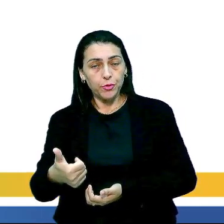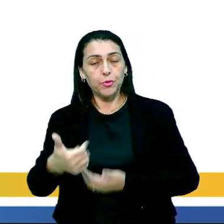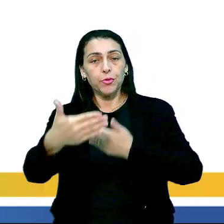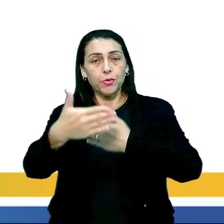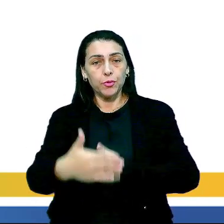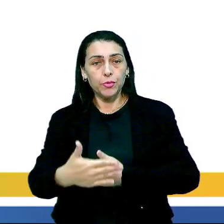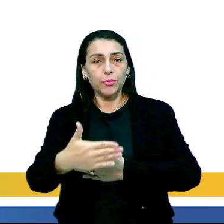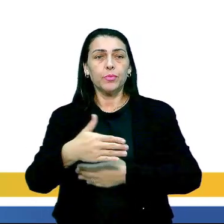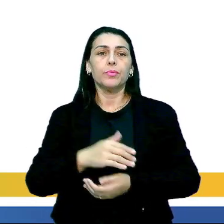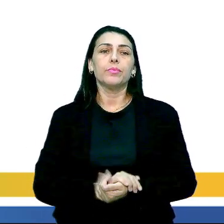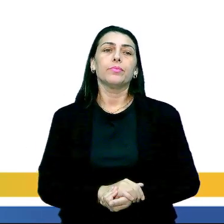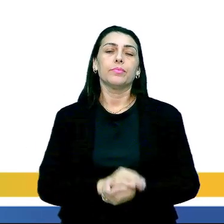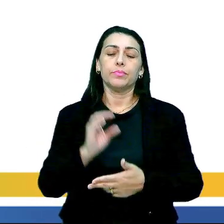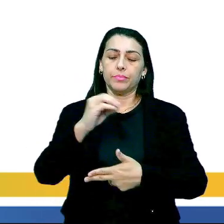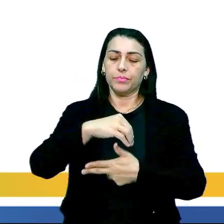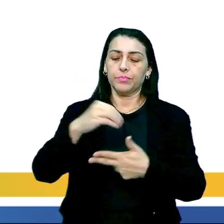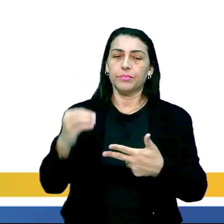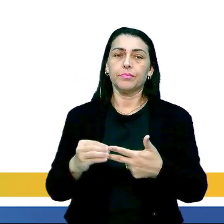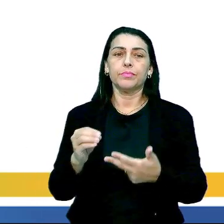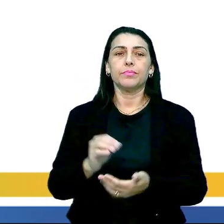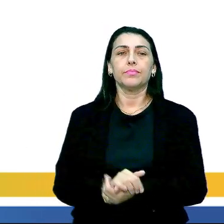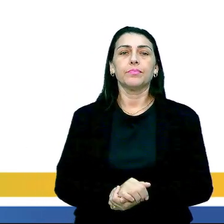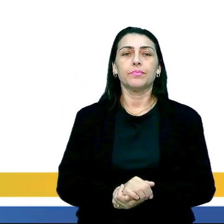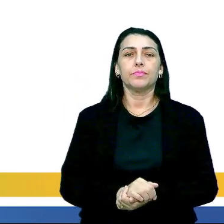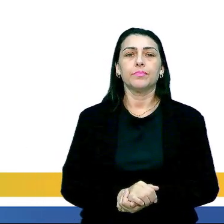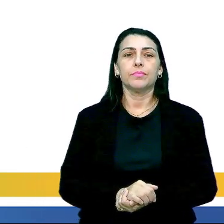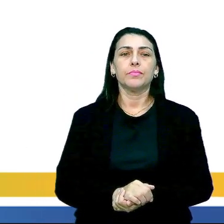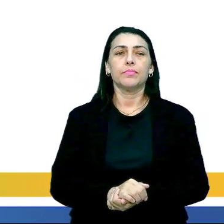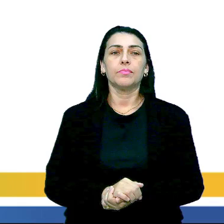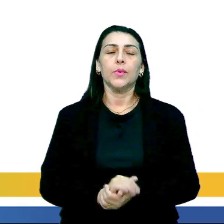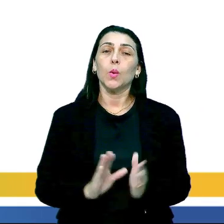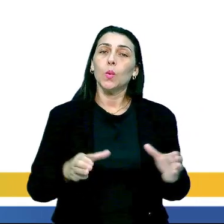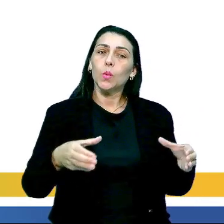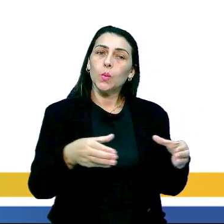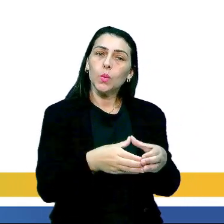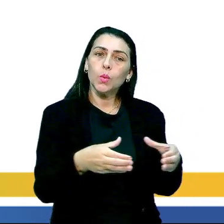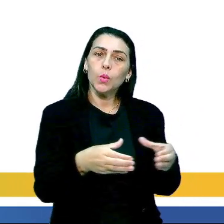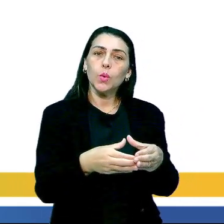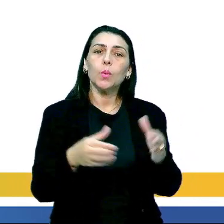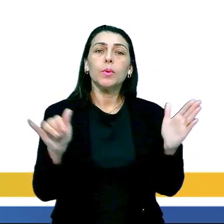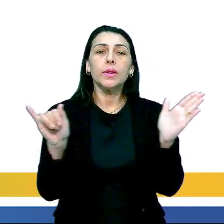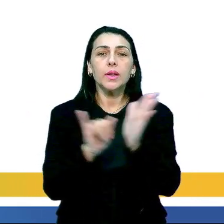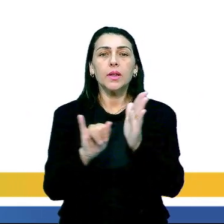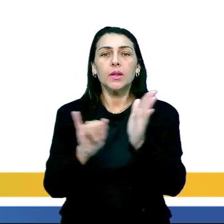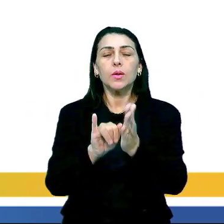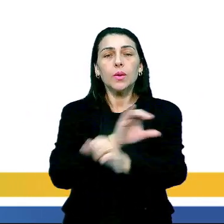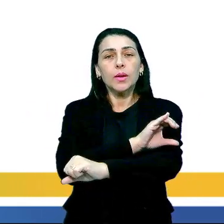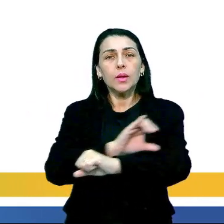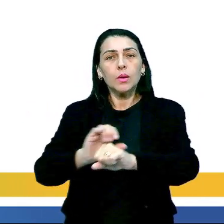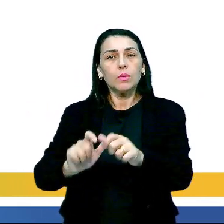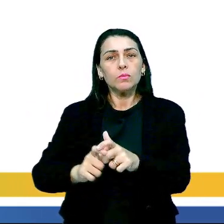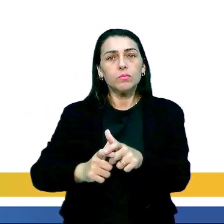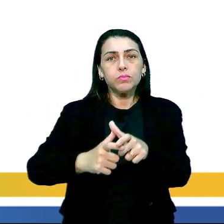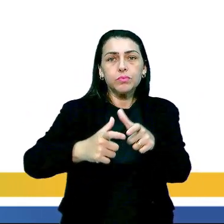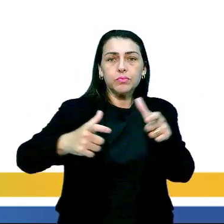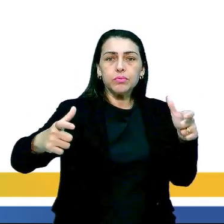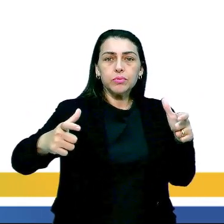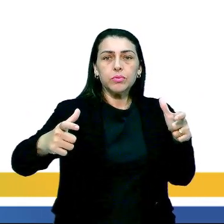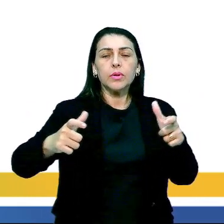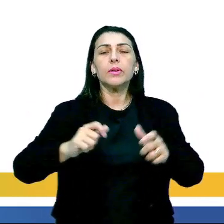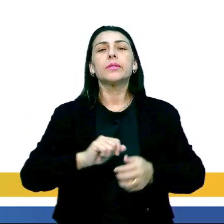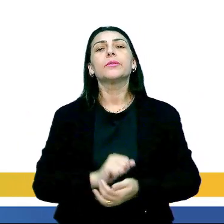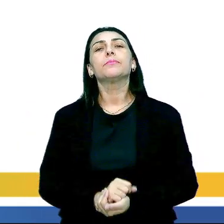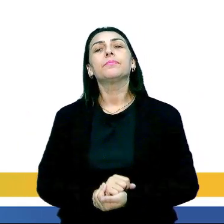do ano de 2021. Uma civilização é a entidade